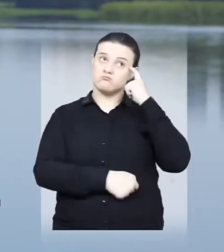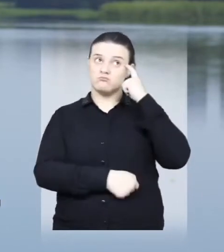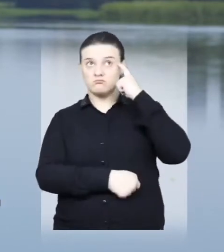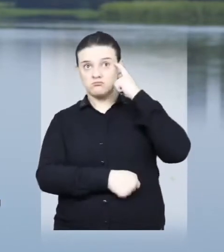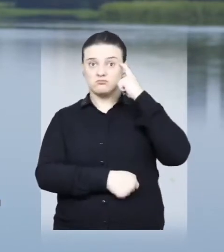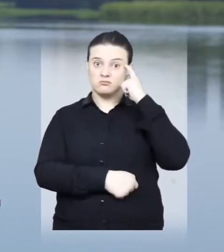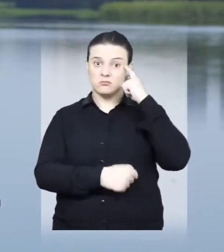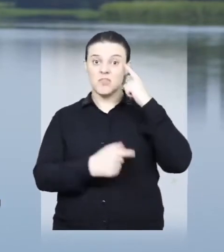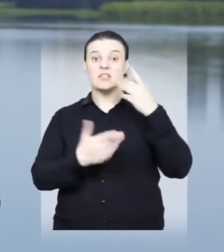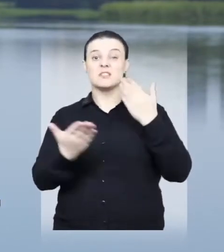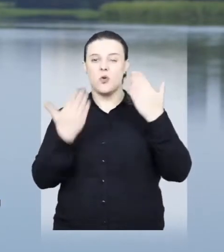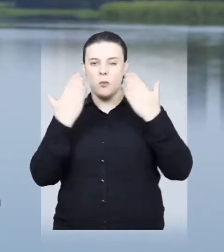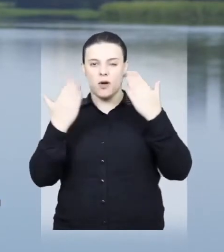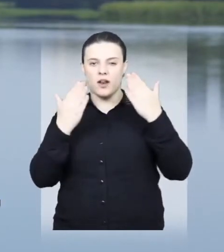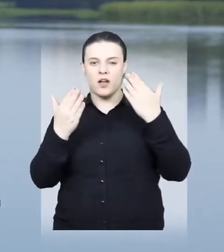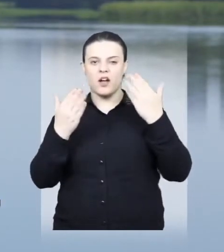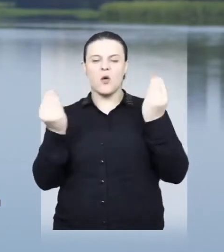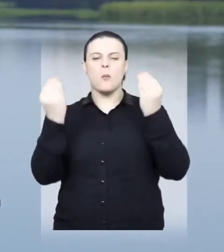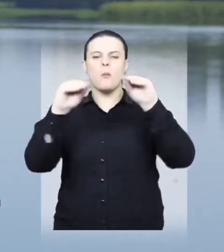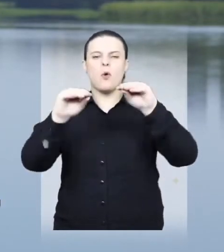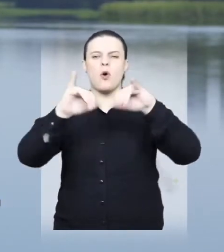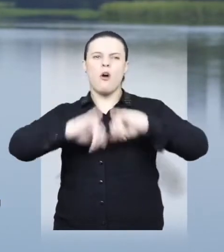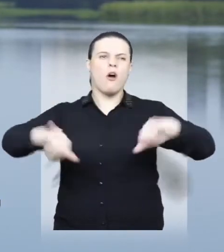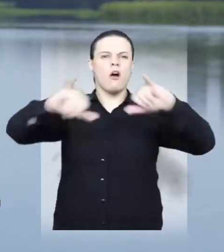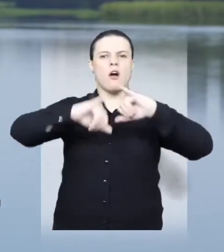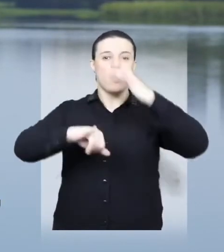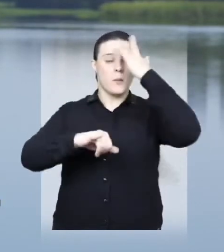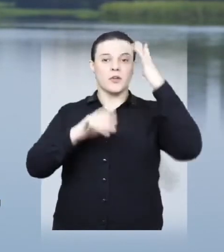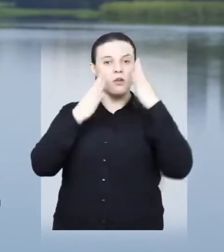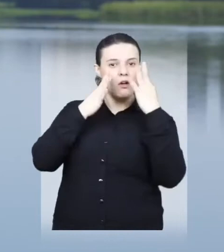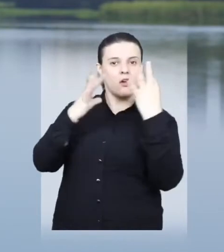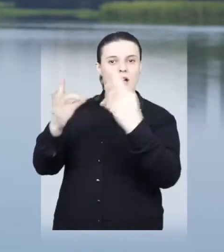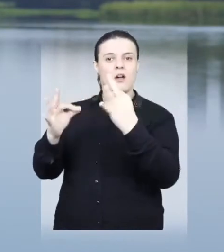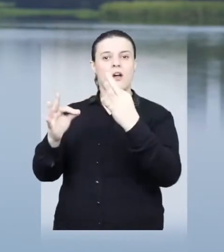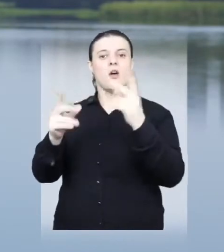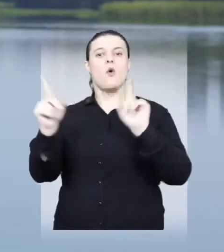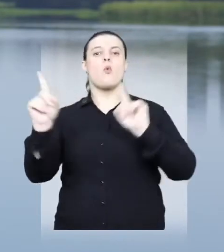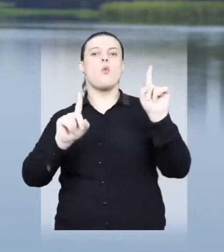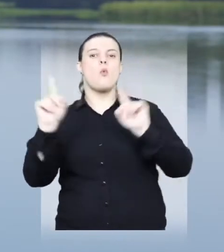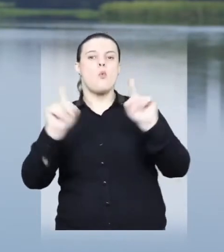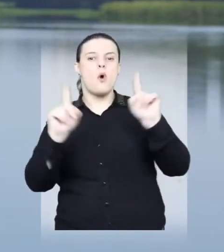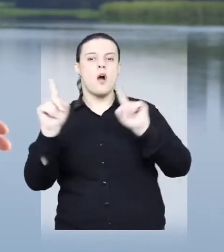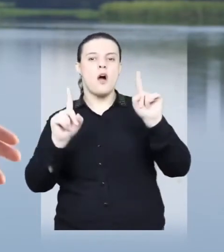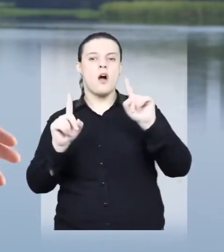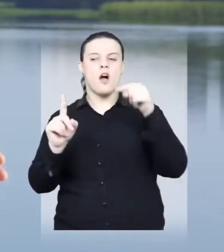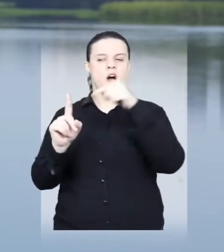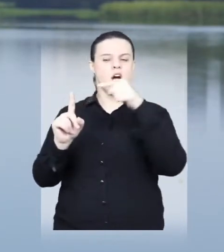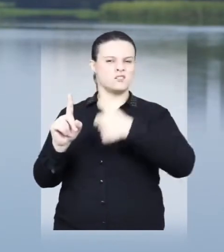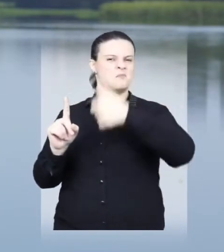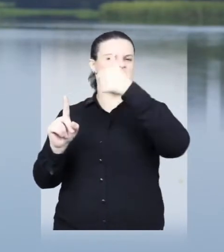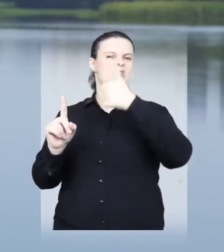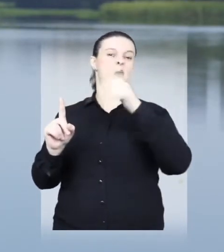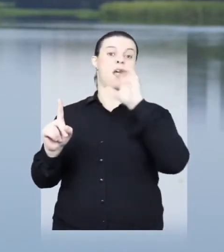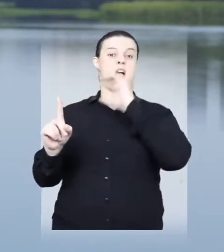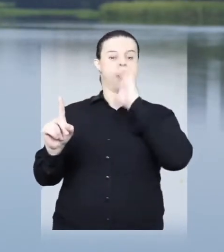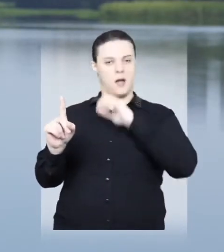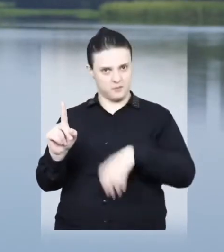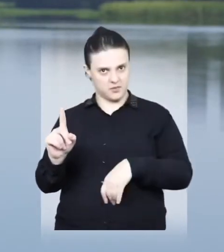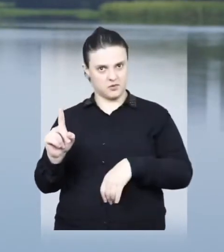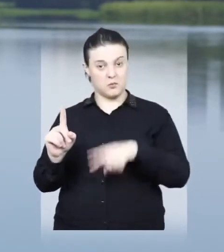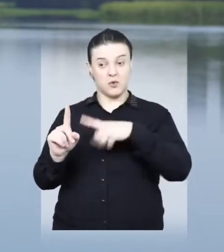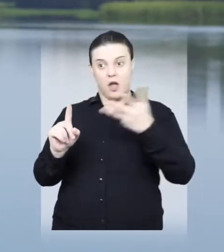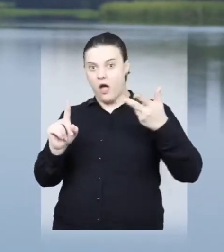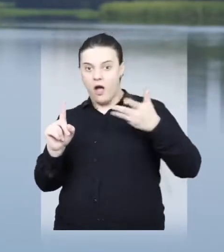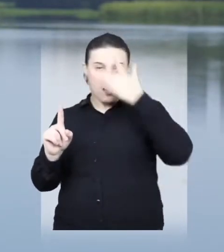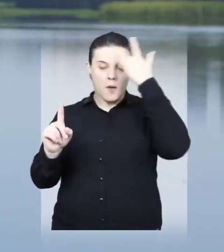assim, a nível de venda, o que é mais interessante? Eu vendo melhor isso aqui porque é mais rápido, né? Porque é